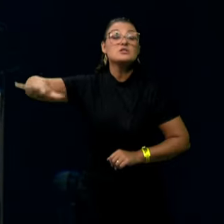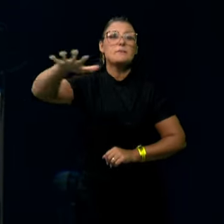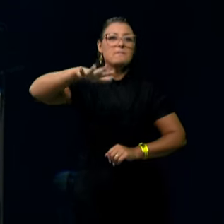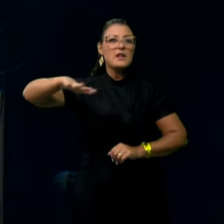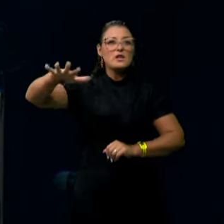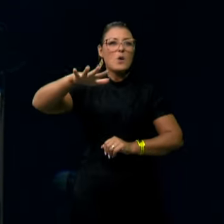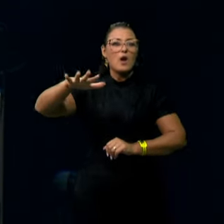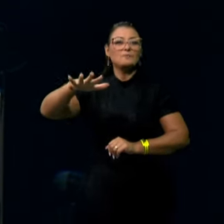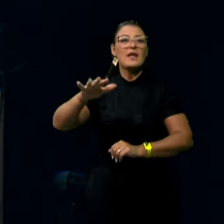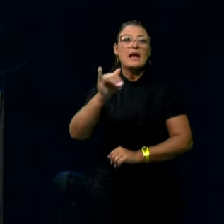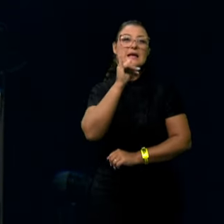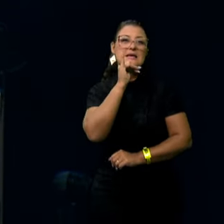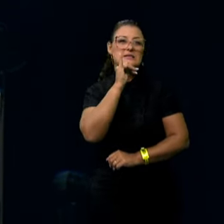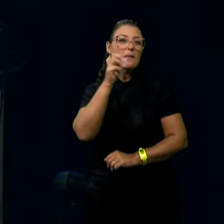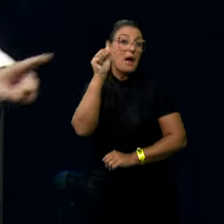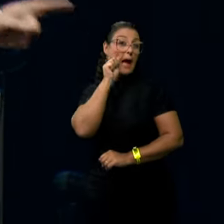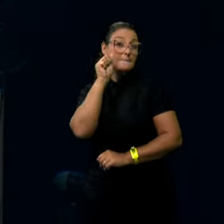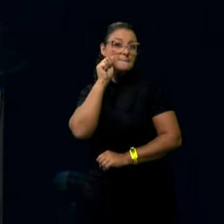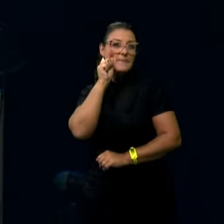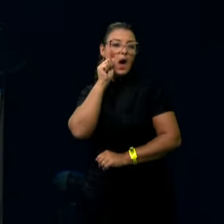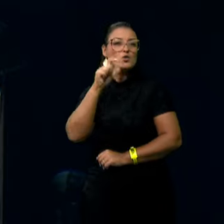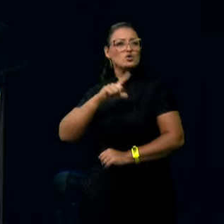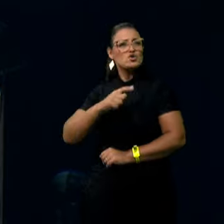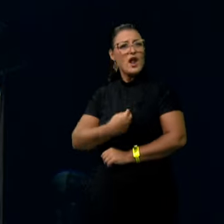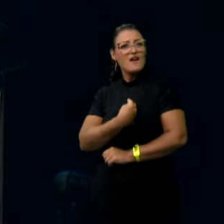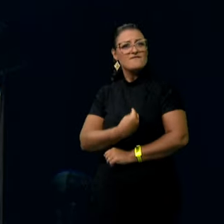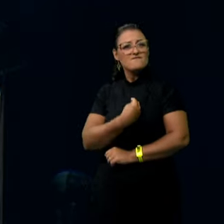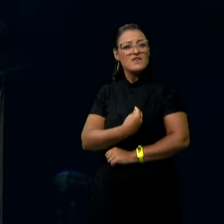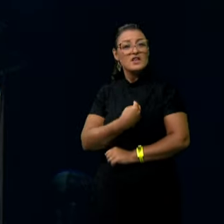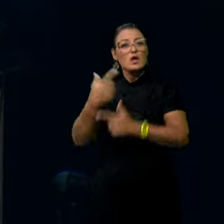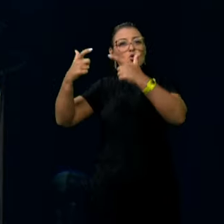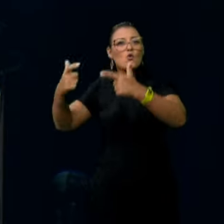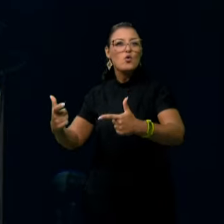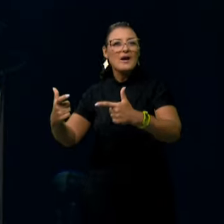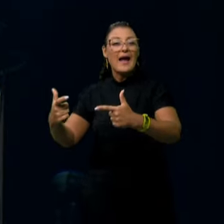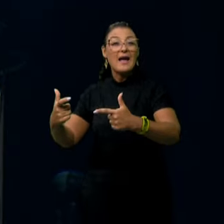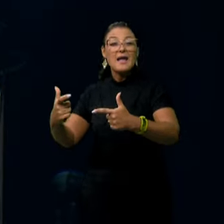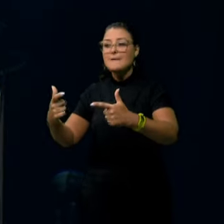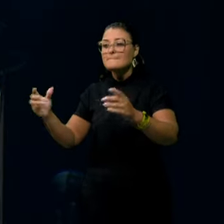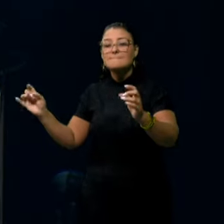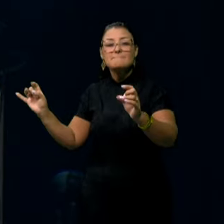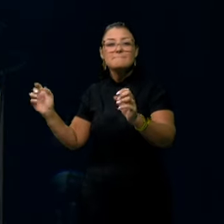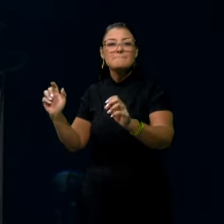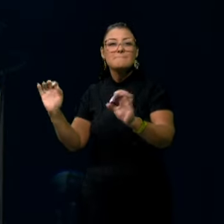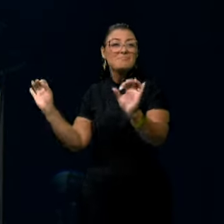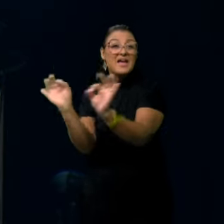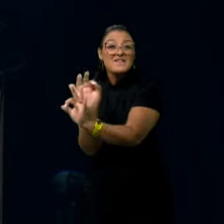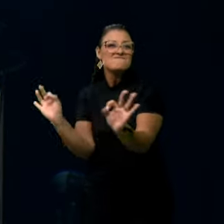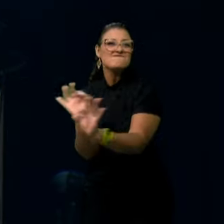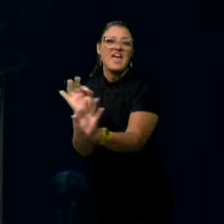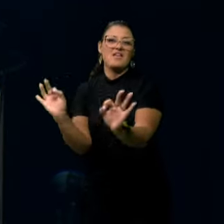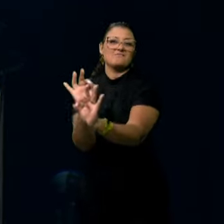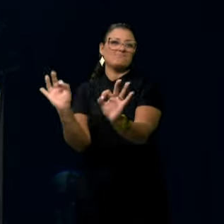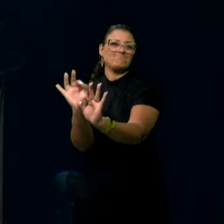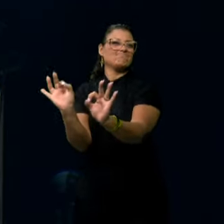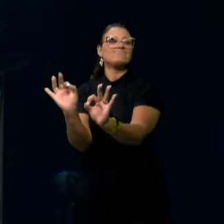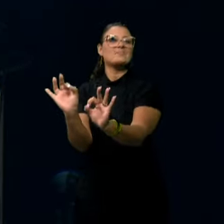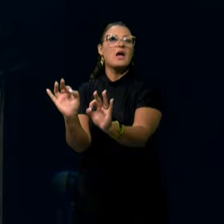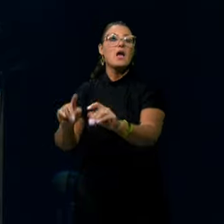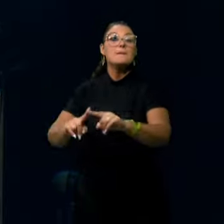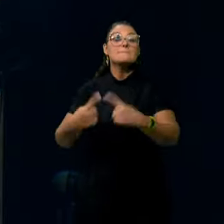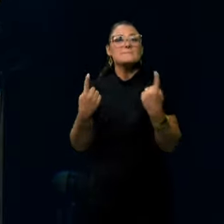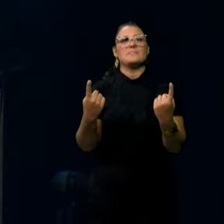lugar que era o que nós chamamos de perfeito mas não era perfeito porque já existia estrela gente se amandáveis não sei